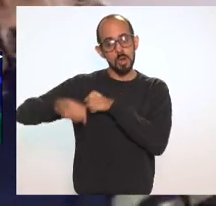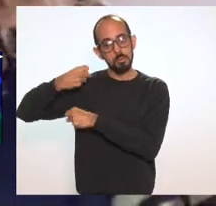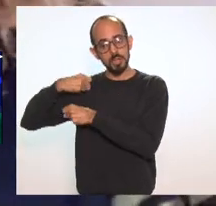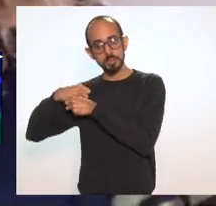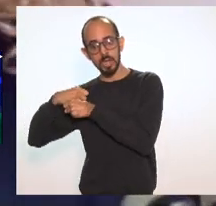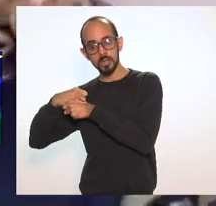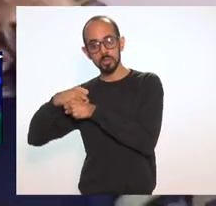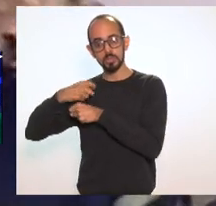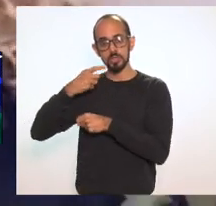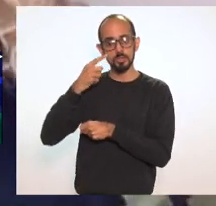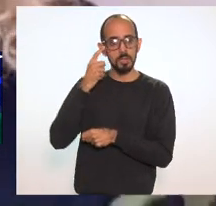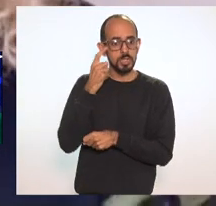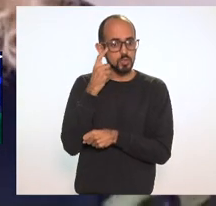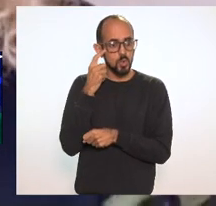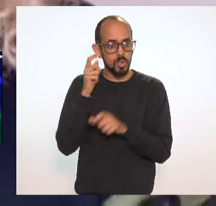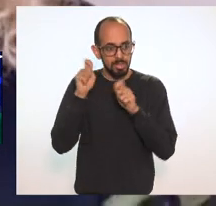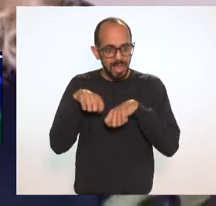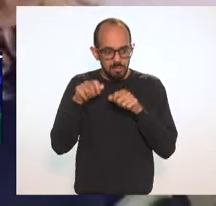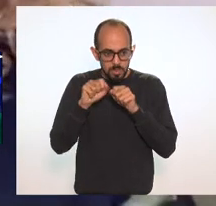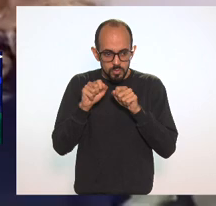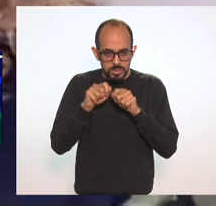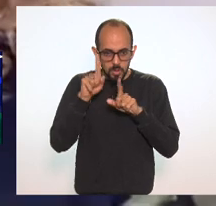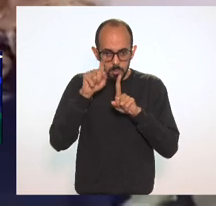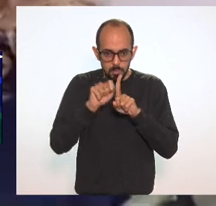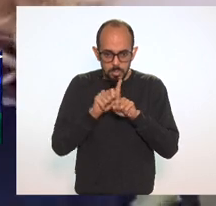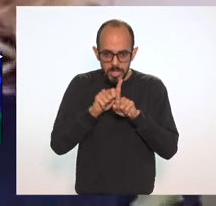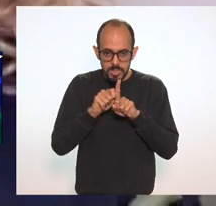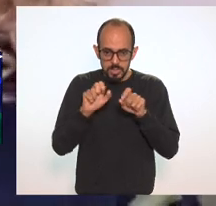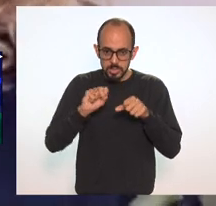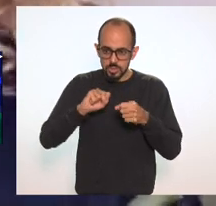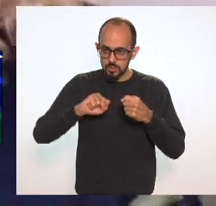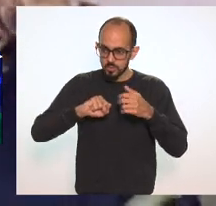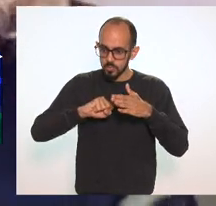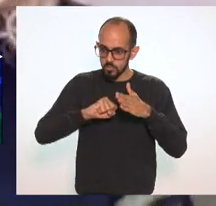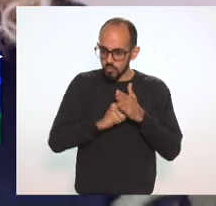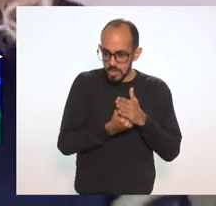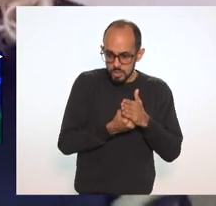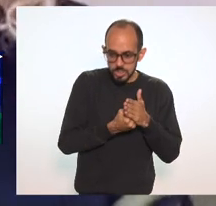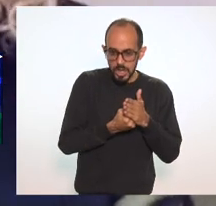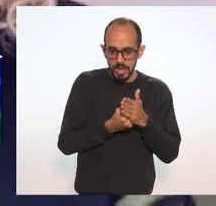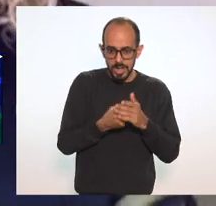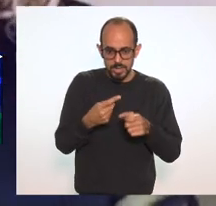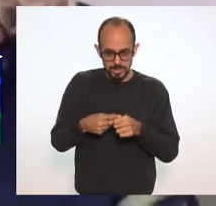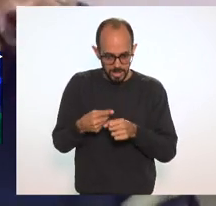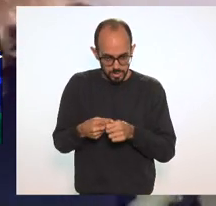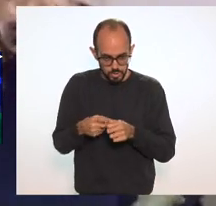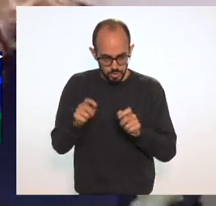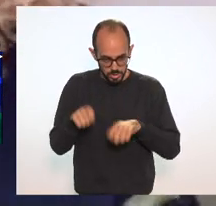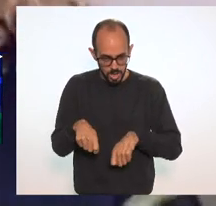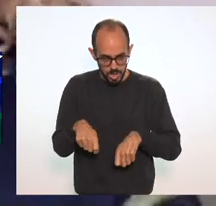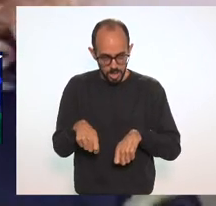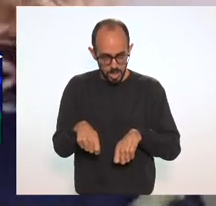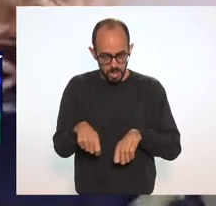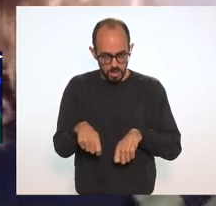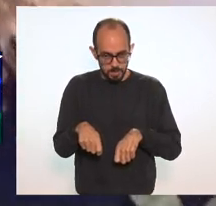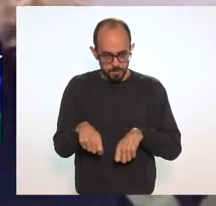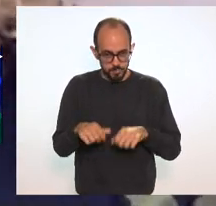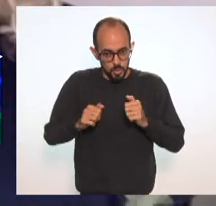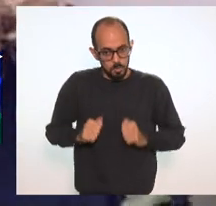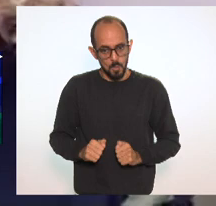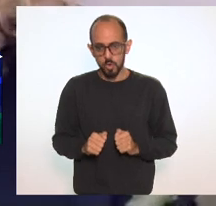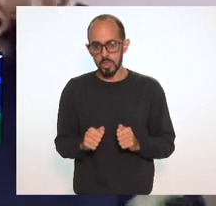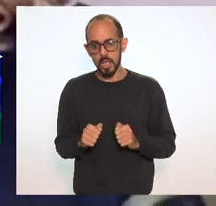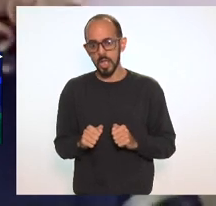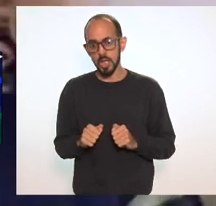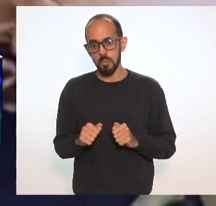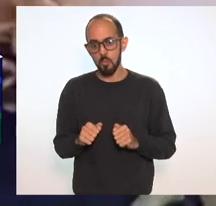fazer um mês de ló que dá ou vai ficar dois anos no essa pandemia com altos índices de letalidade e o poder público e não